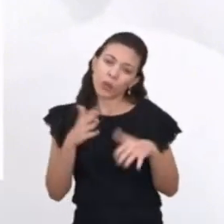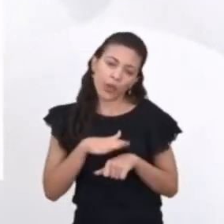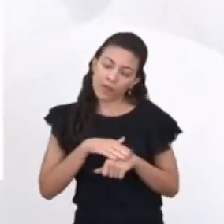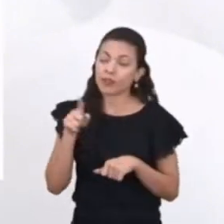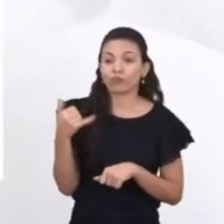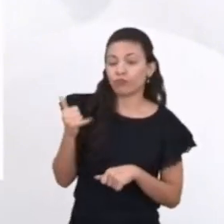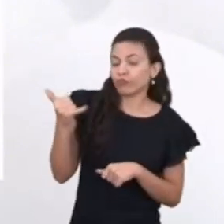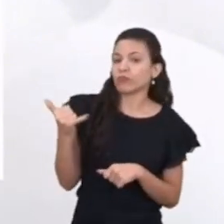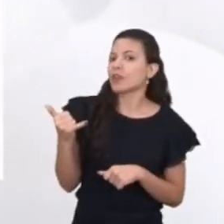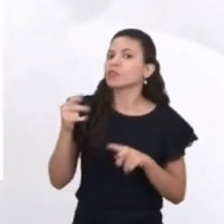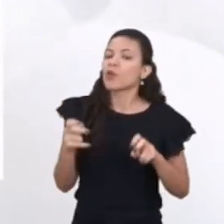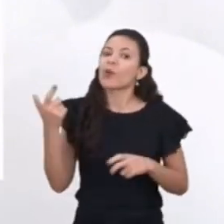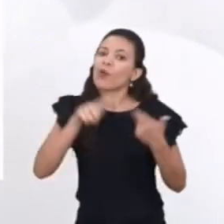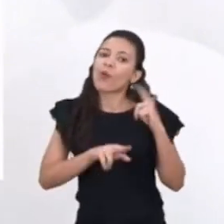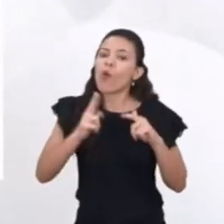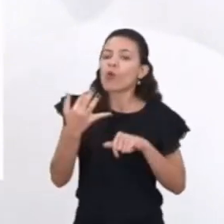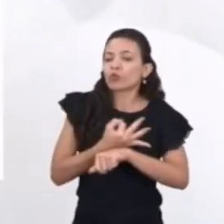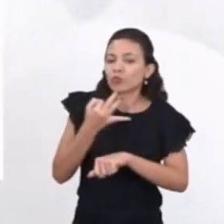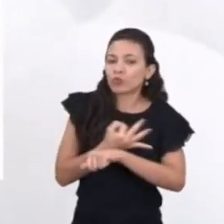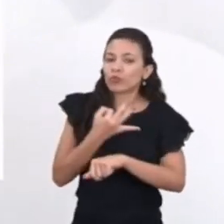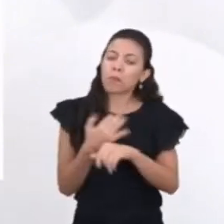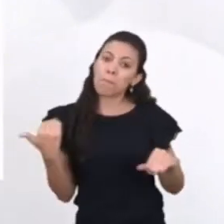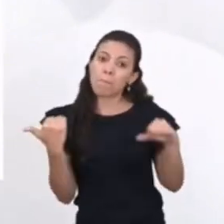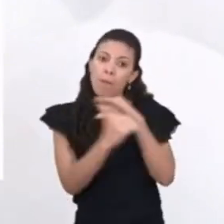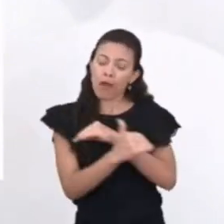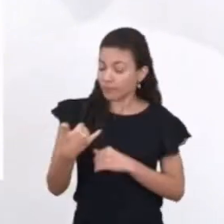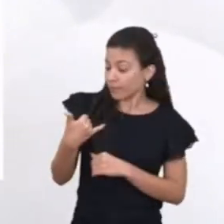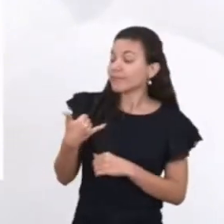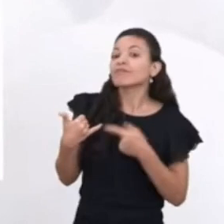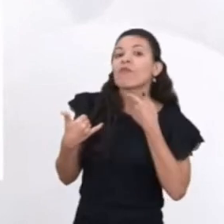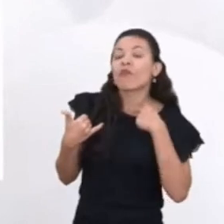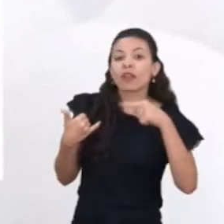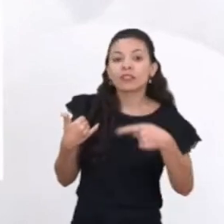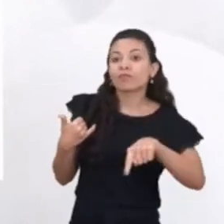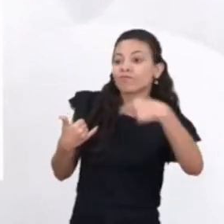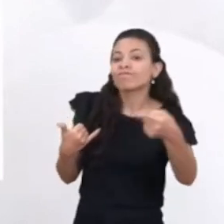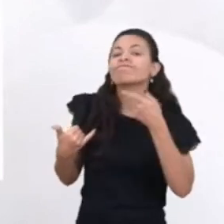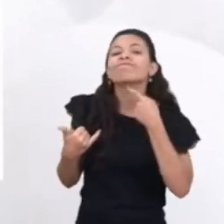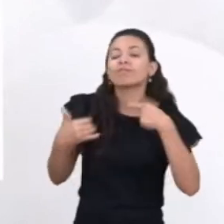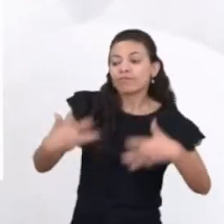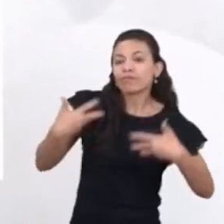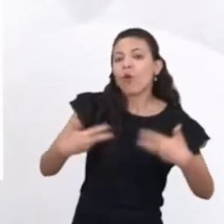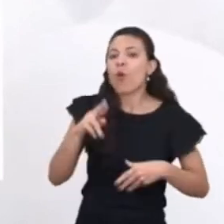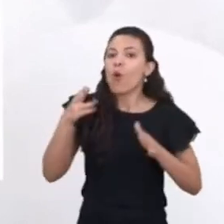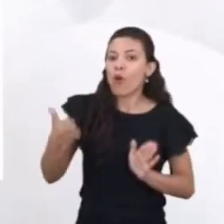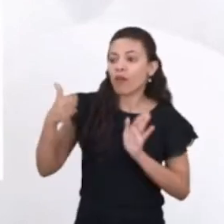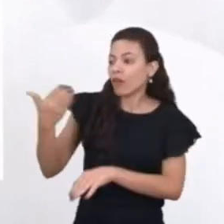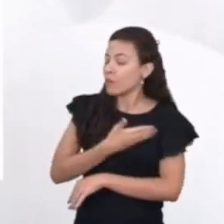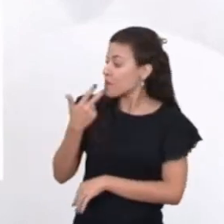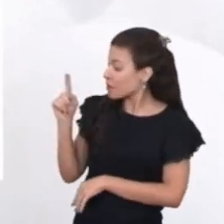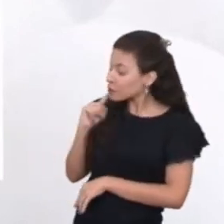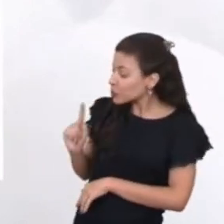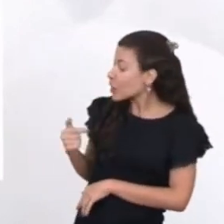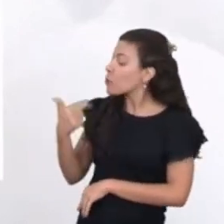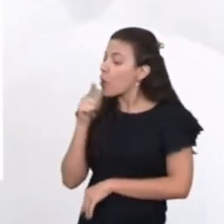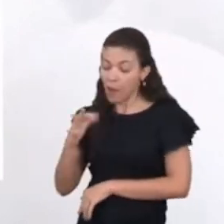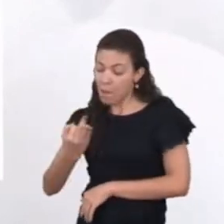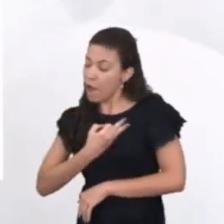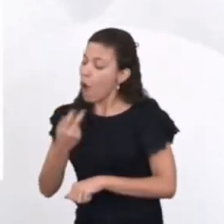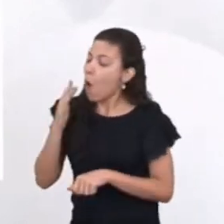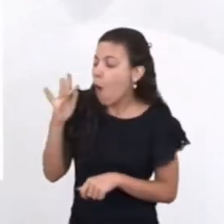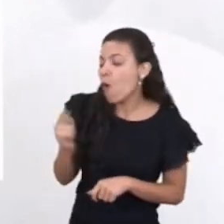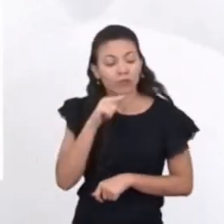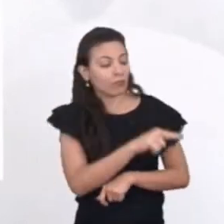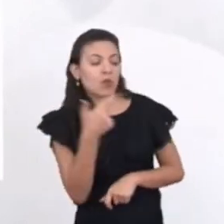notificação para ele, ou de conquista, ou de superação, né, para que ele na próxima semana possa se motivar ali, se incentivar ali com os colegas, dizendo, eu ganhei medalha de ouro, eu ganhei medalha de prata, e também engajar